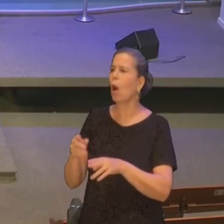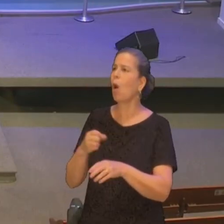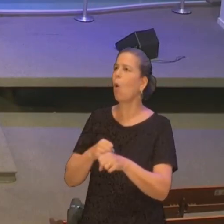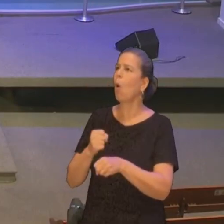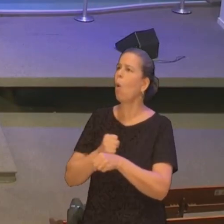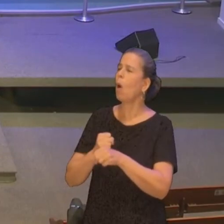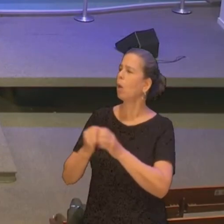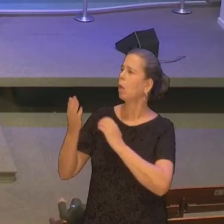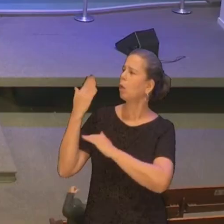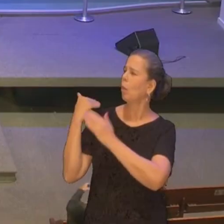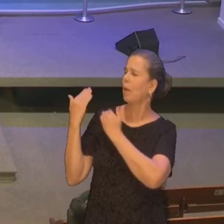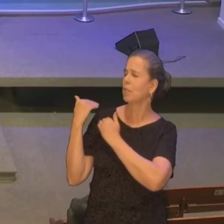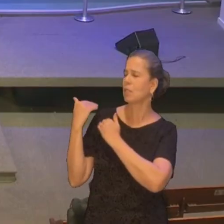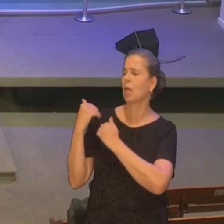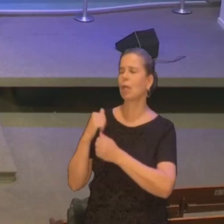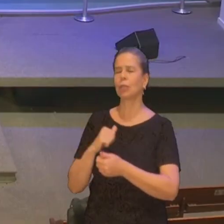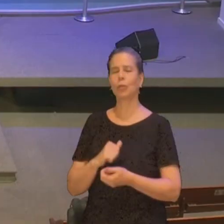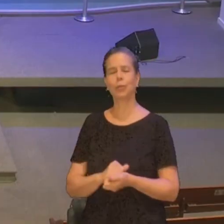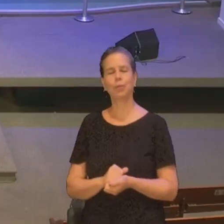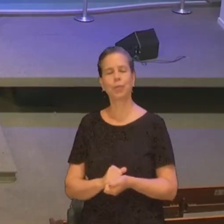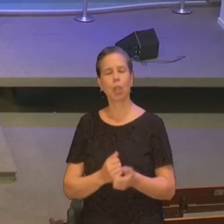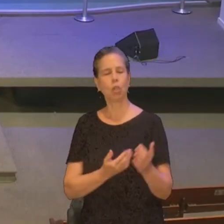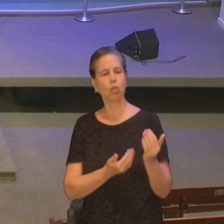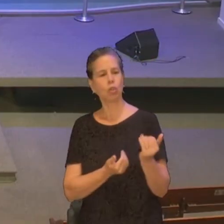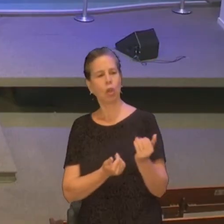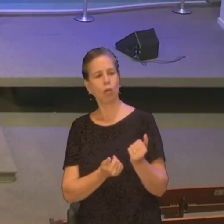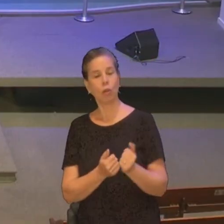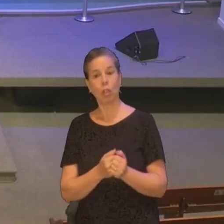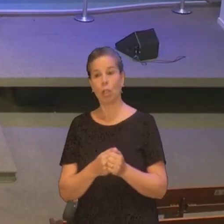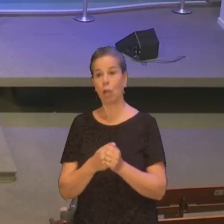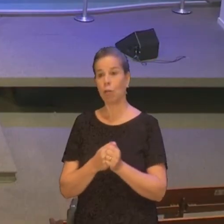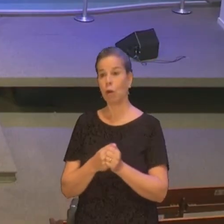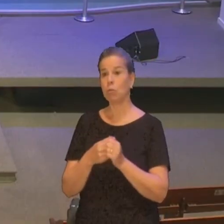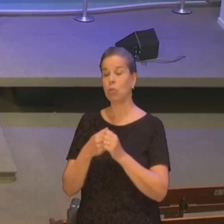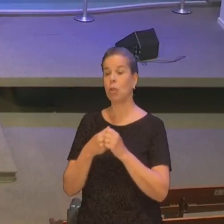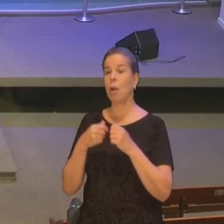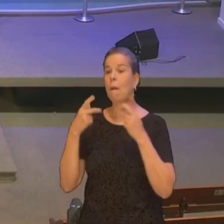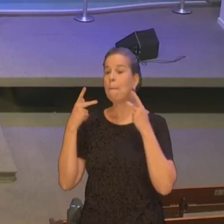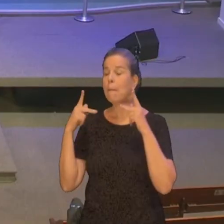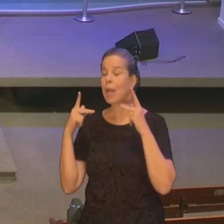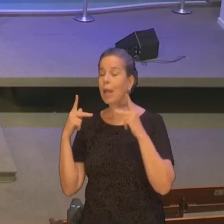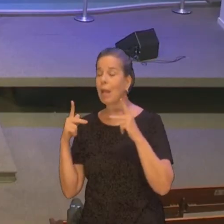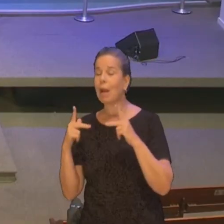esses adolescentes e jovens e nós faremos uma pregação compartilhada.